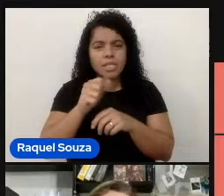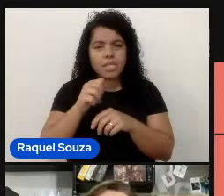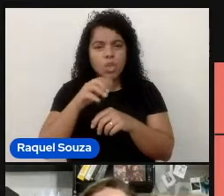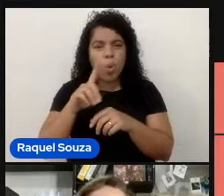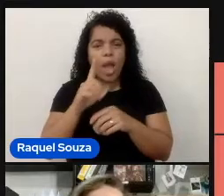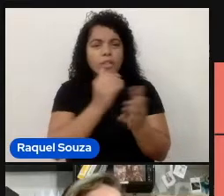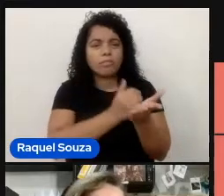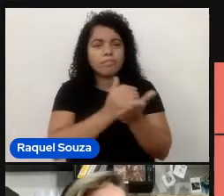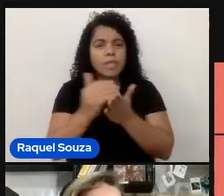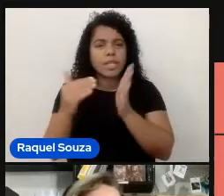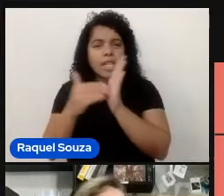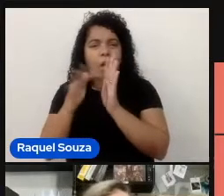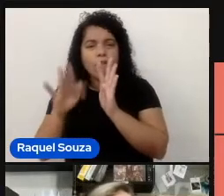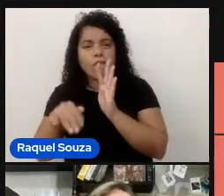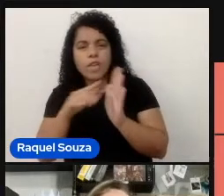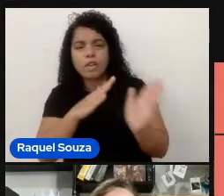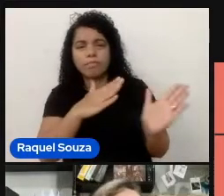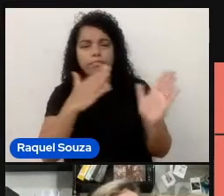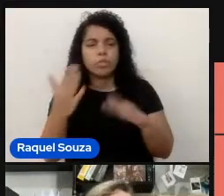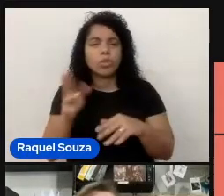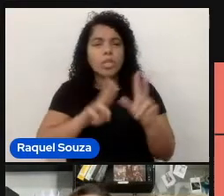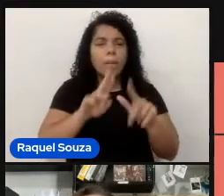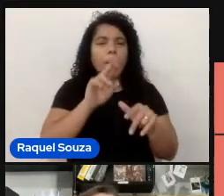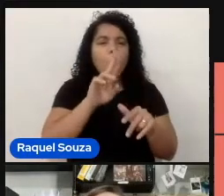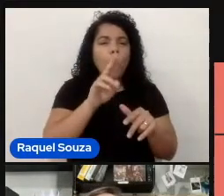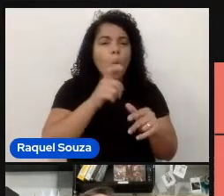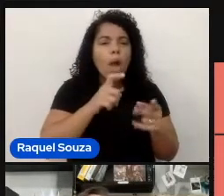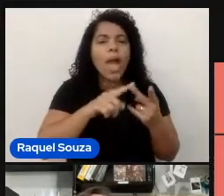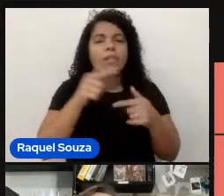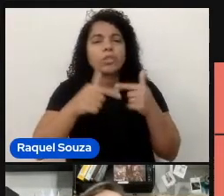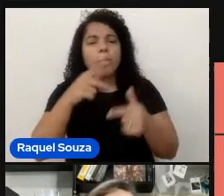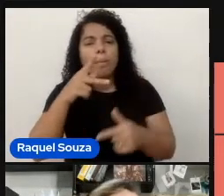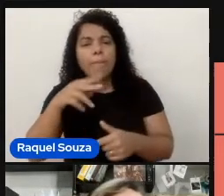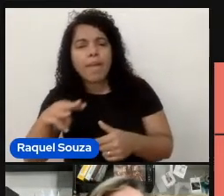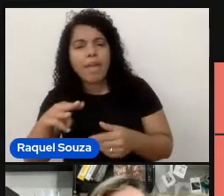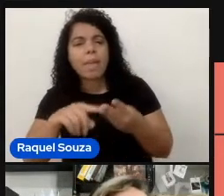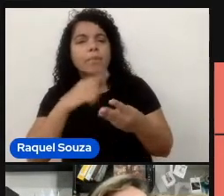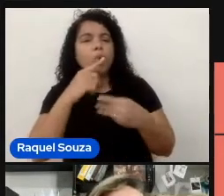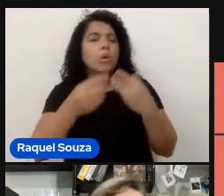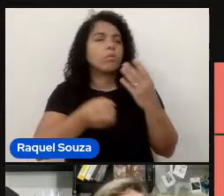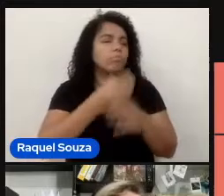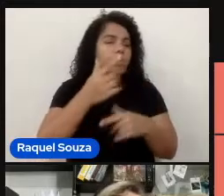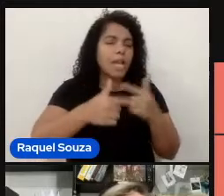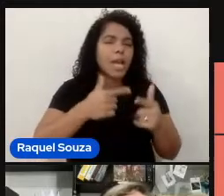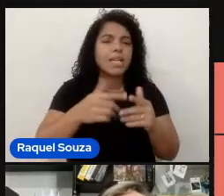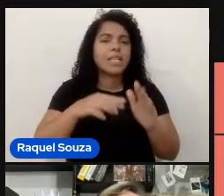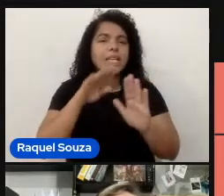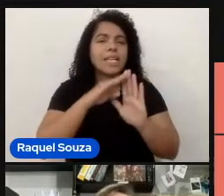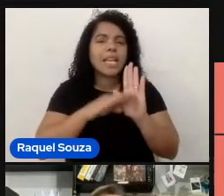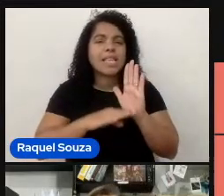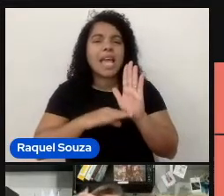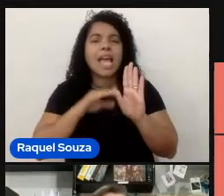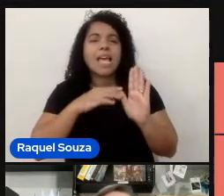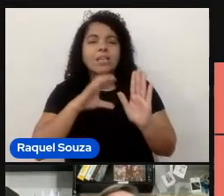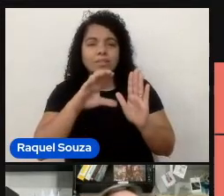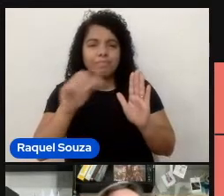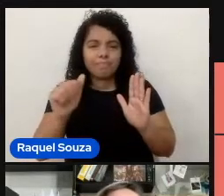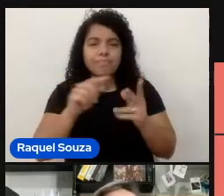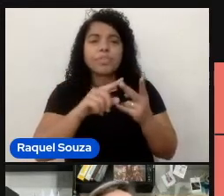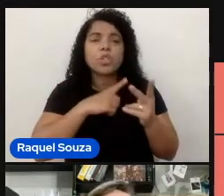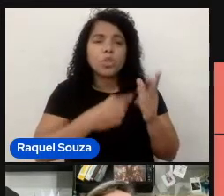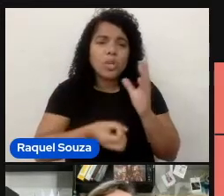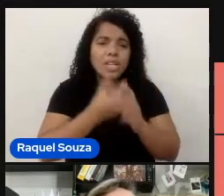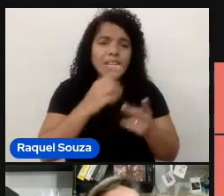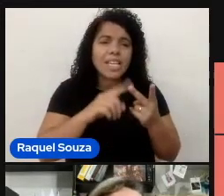às vezes estou com o X trabalhando, estou trabalhando com a minha PM, estou criando ali alguns critérios de aceite, estou ajudando ali a construção de